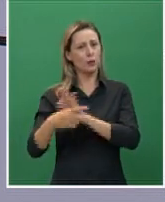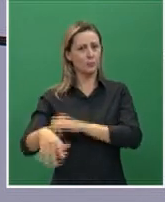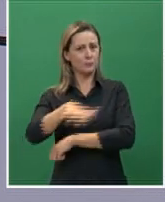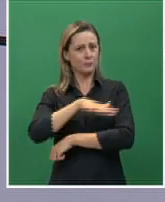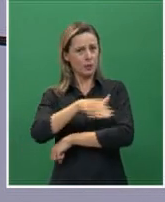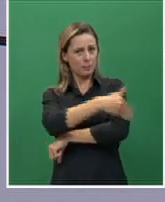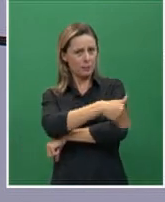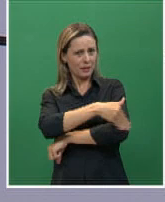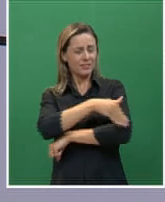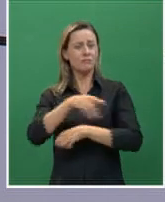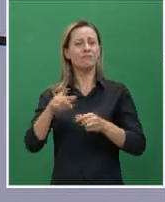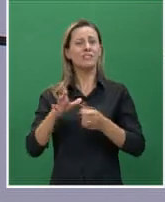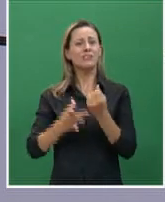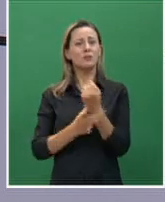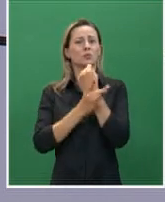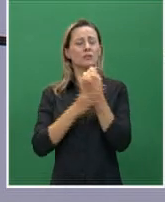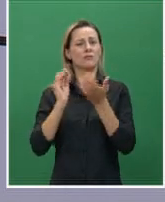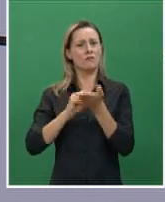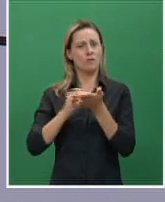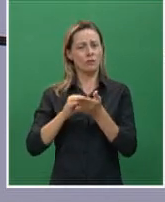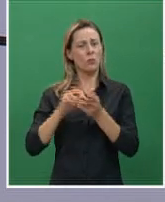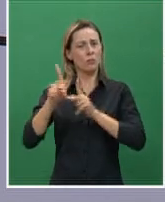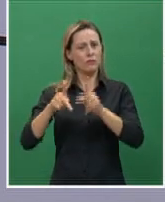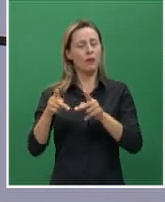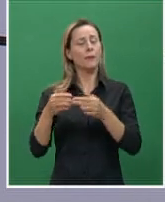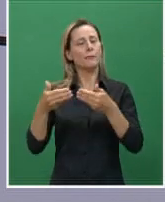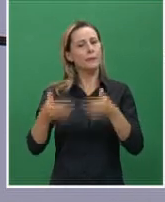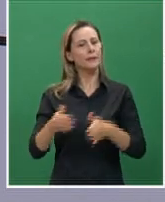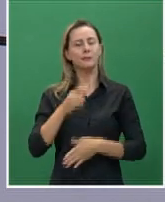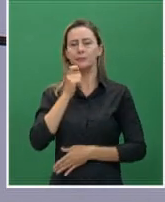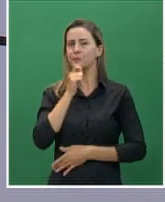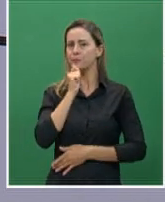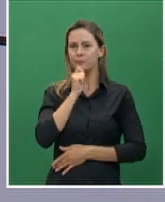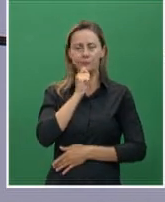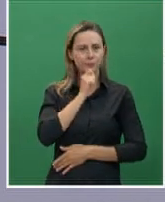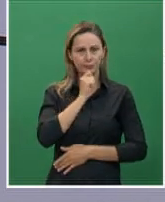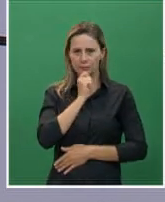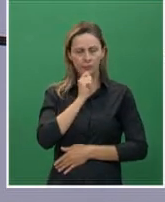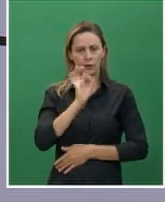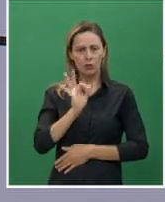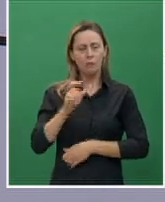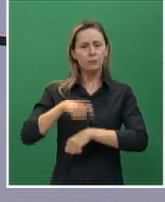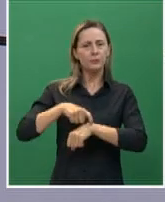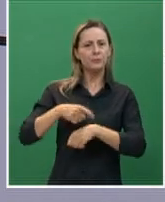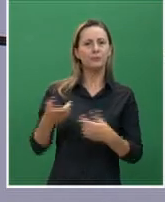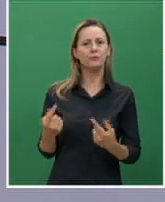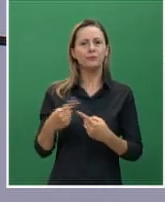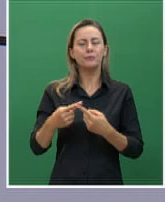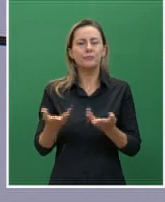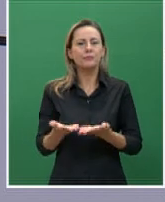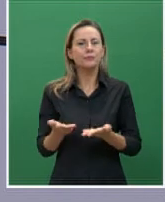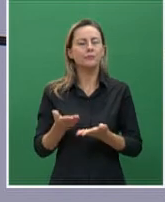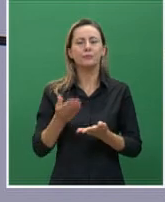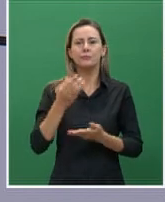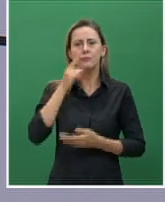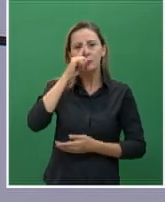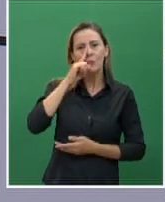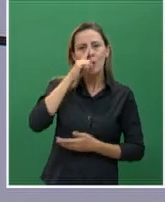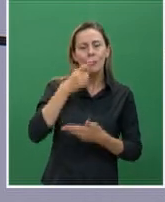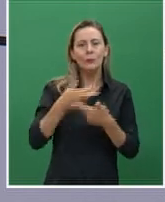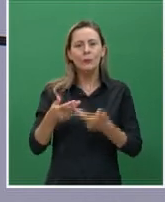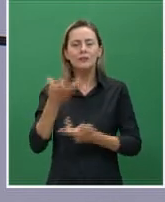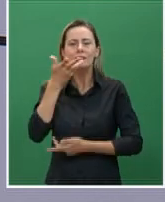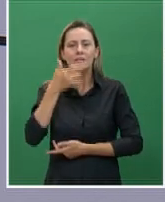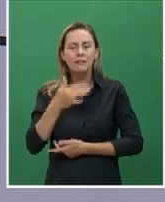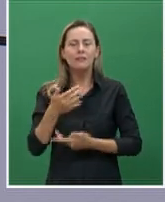uma questão Clara de segurança à população nós poderíamos abrir o parque naquele momento naquela situação naquela circunstância colocando em